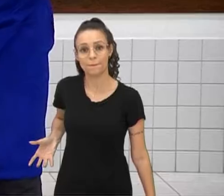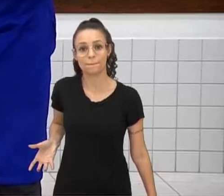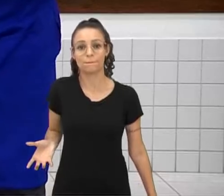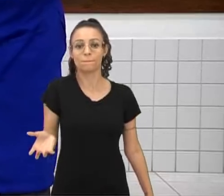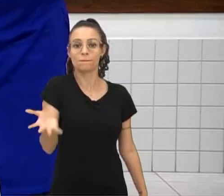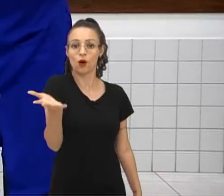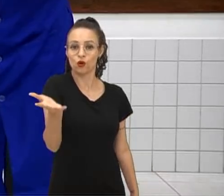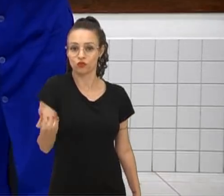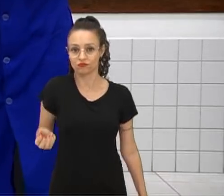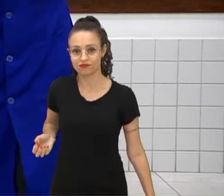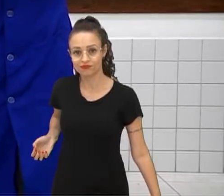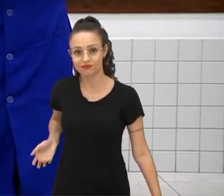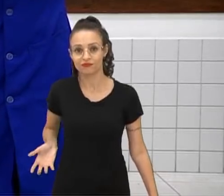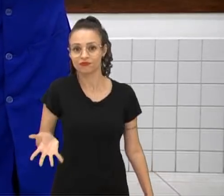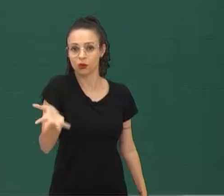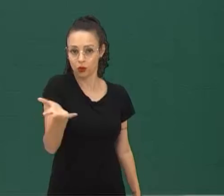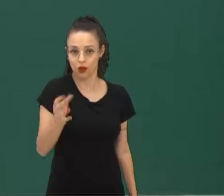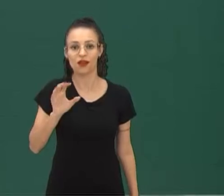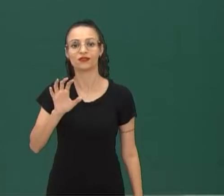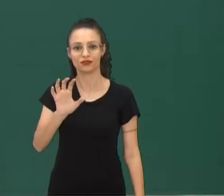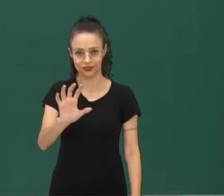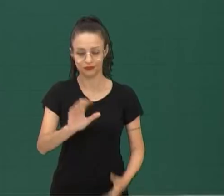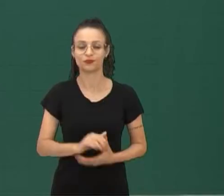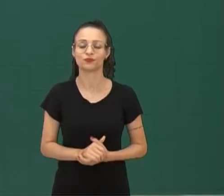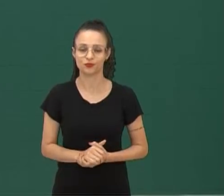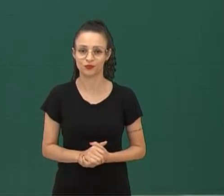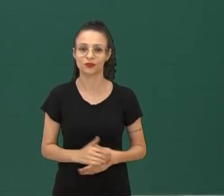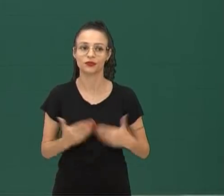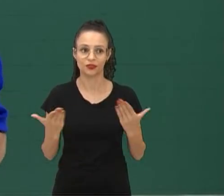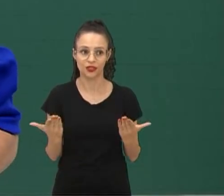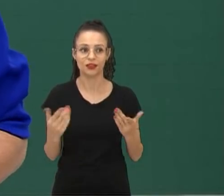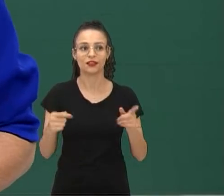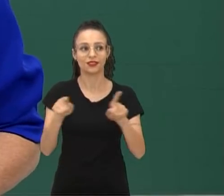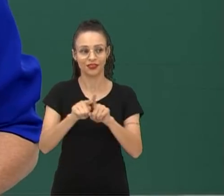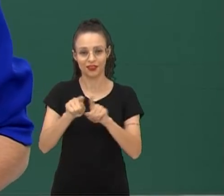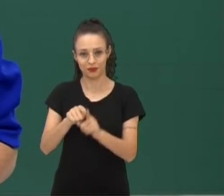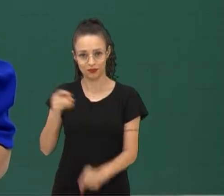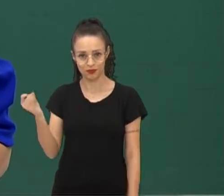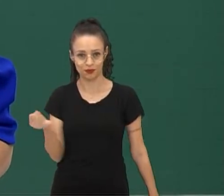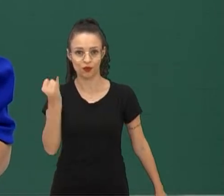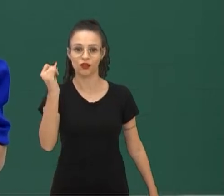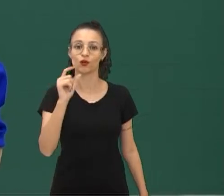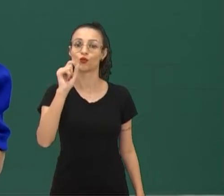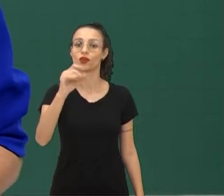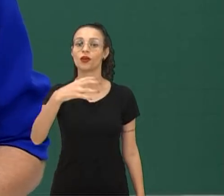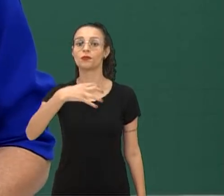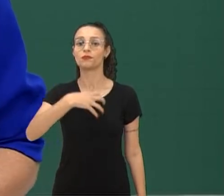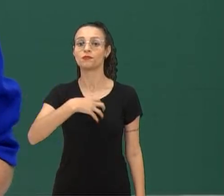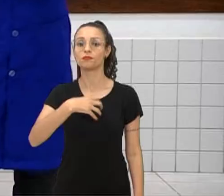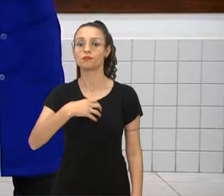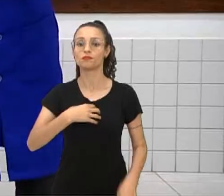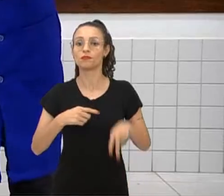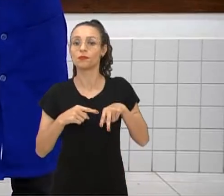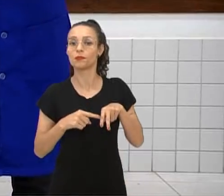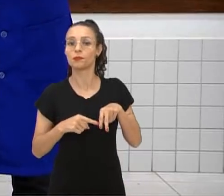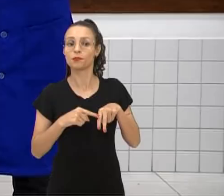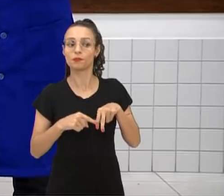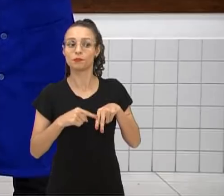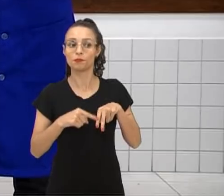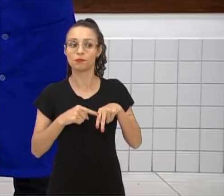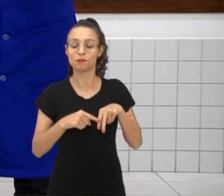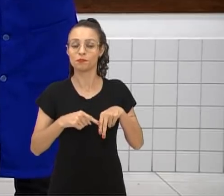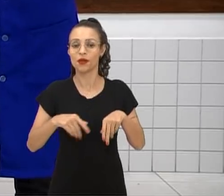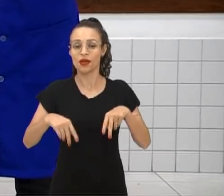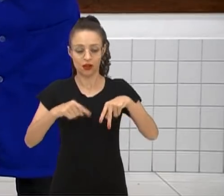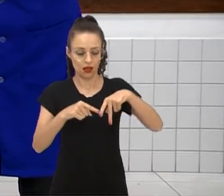fazer esse movimento no arremesso, né? E uma coisa importante também é a posição da perna. Se eu fico com